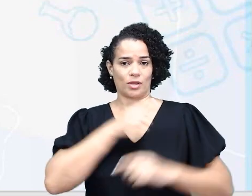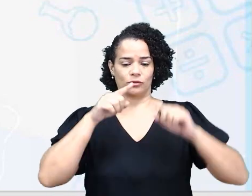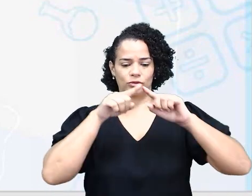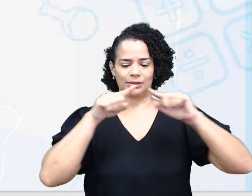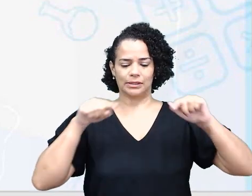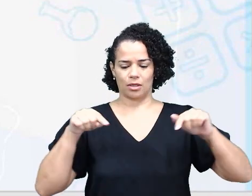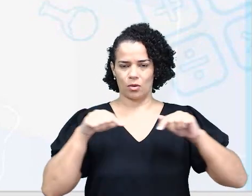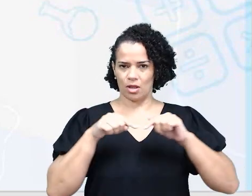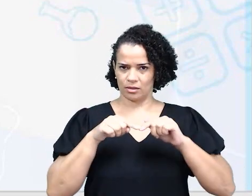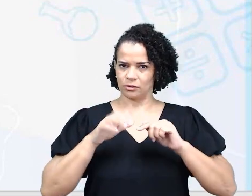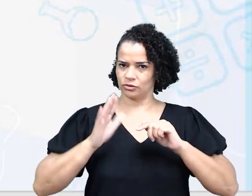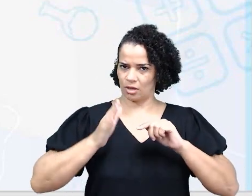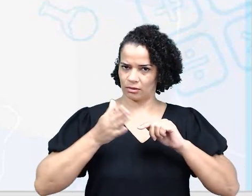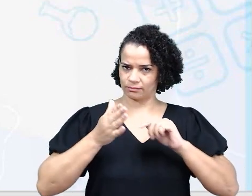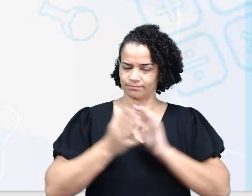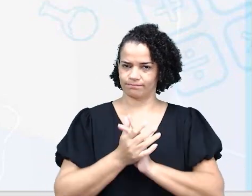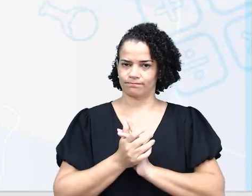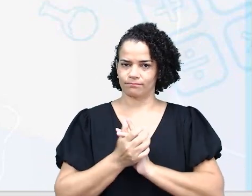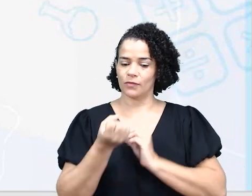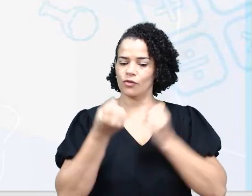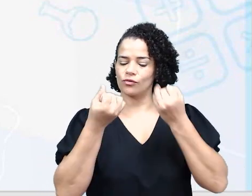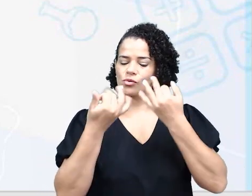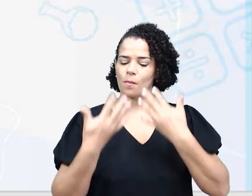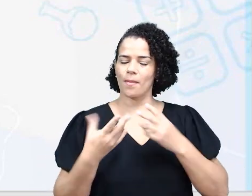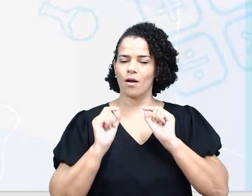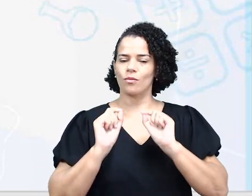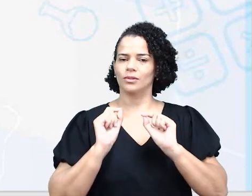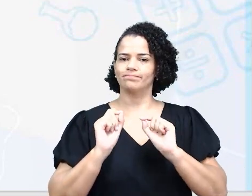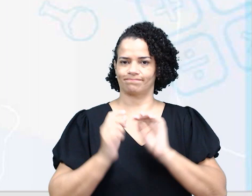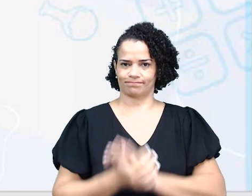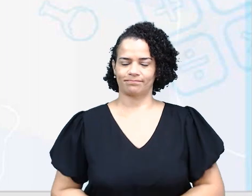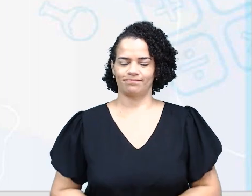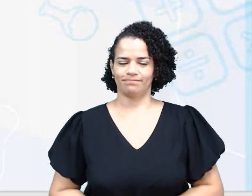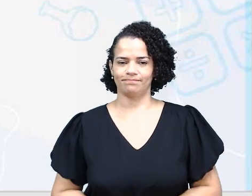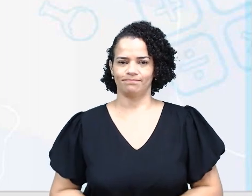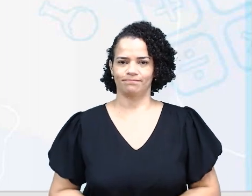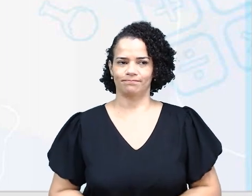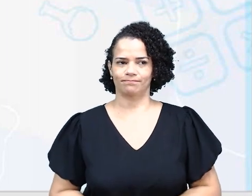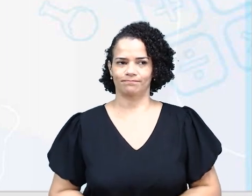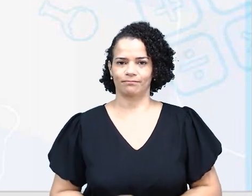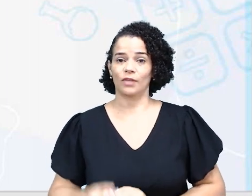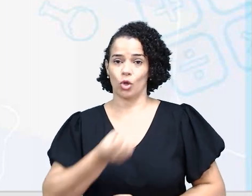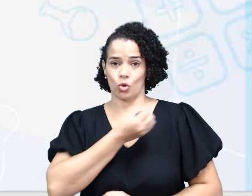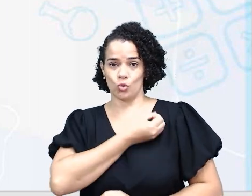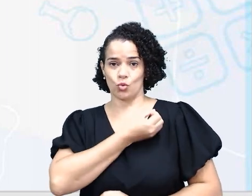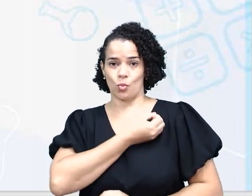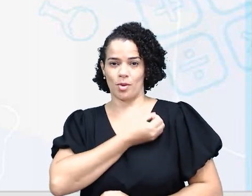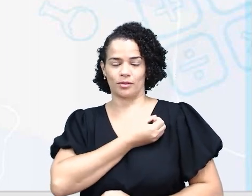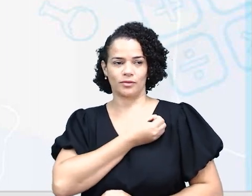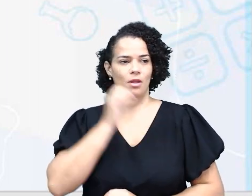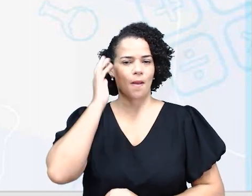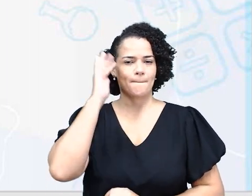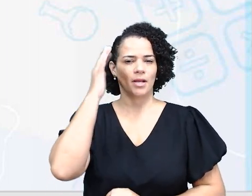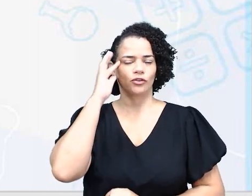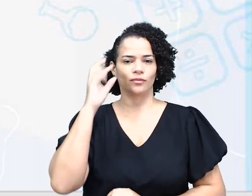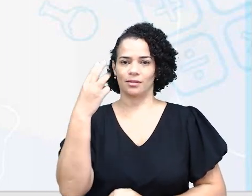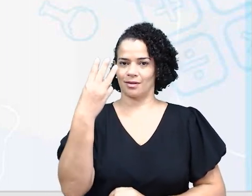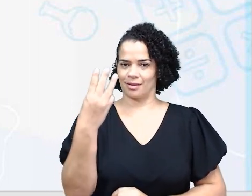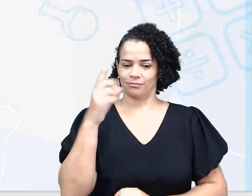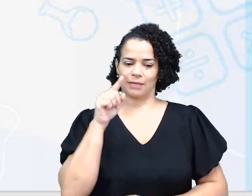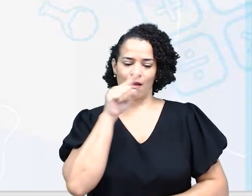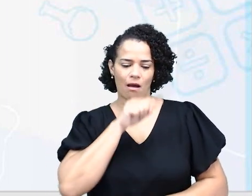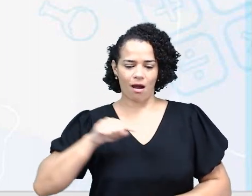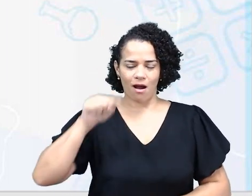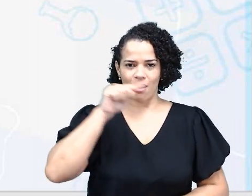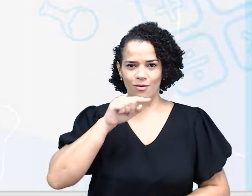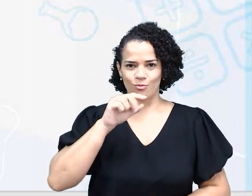ouviram falar em números triangulares? Vou explicar agora para você o que são. Números triangulares é o seguinte: imagine você pegar 3 circunferências, 3